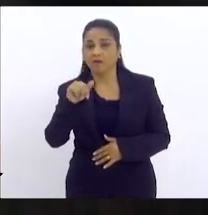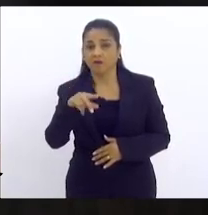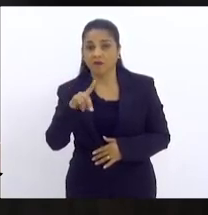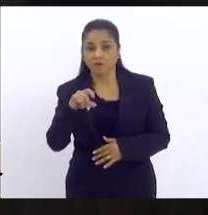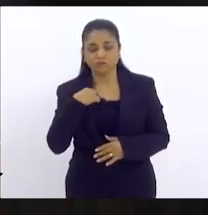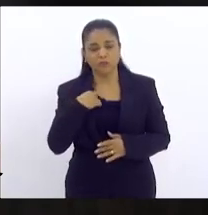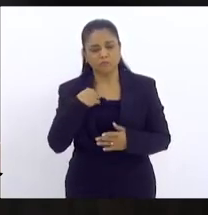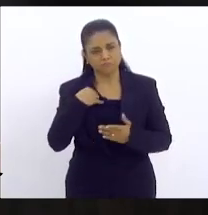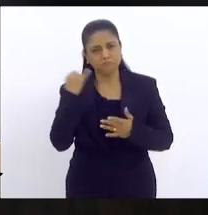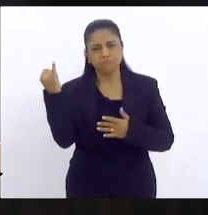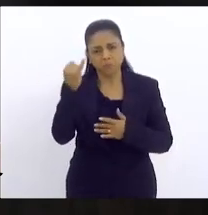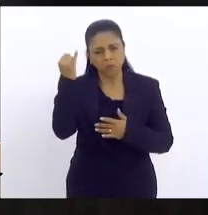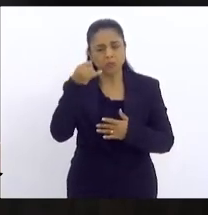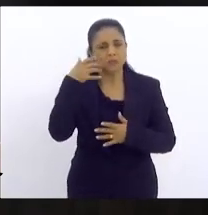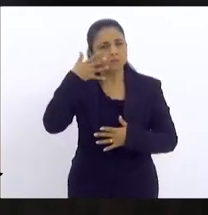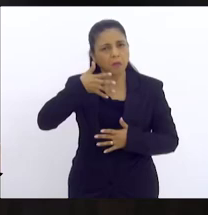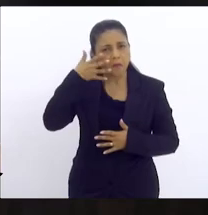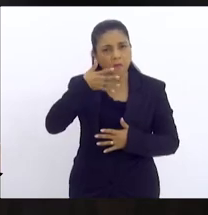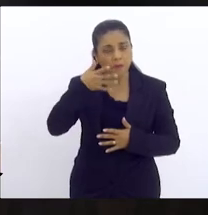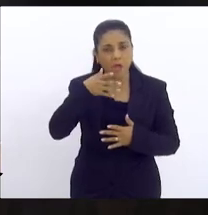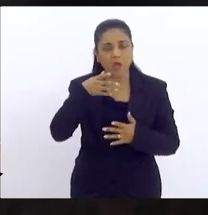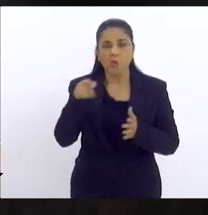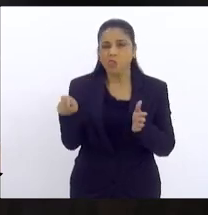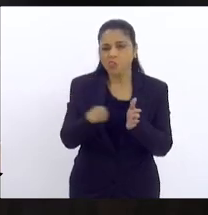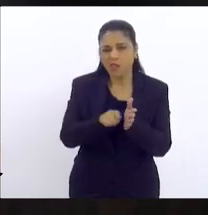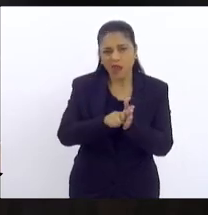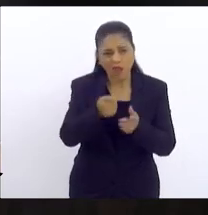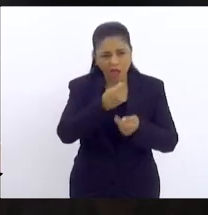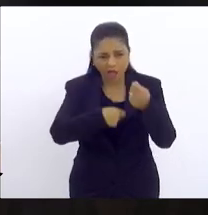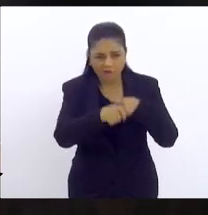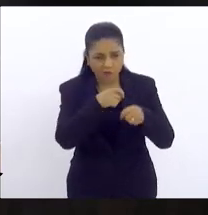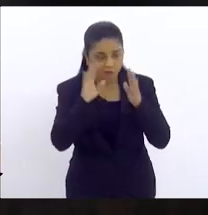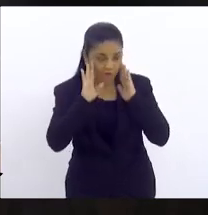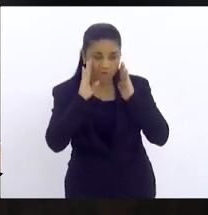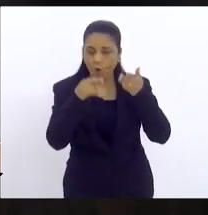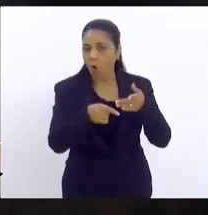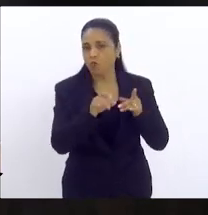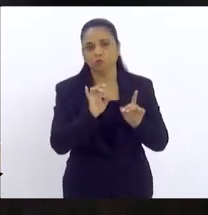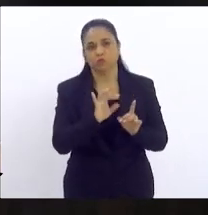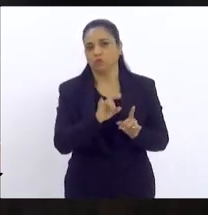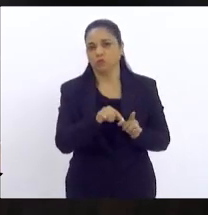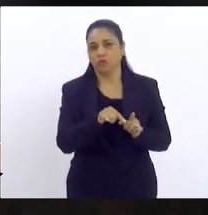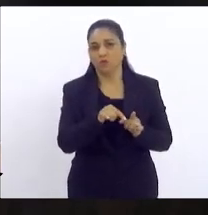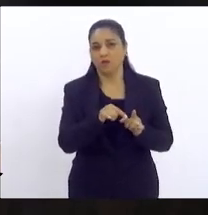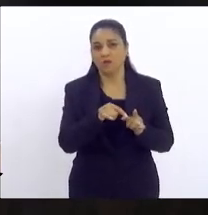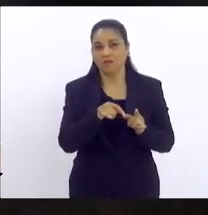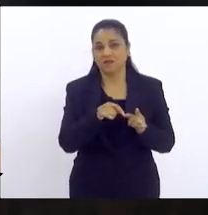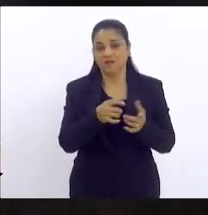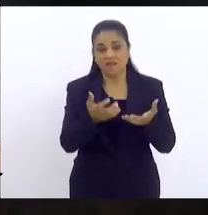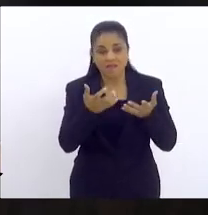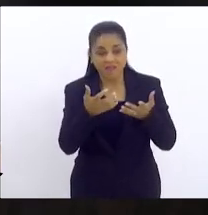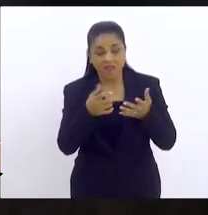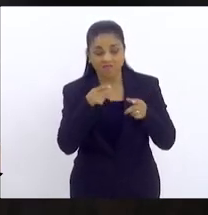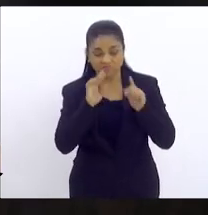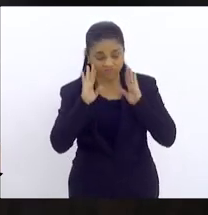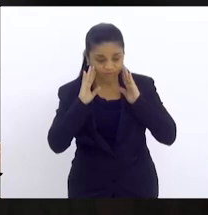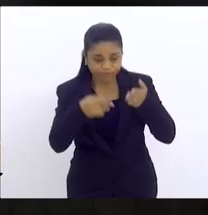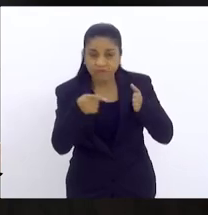né que o tráfico hoje ele não tá focando só no tráfico Hoje ele quer virar empresário